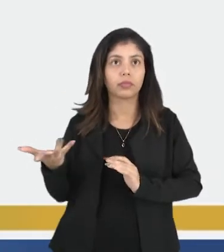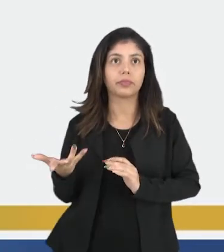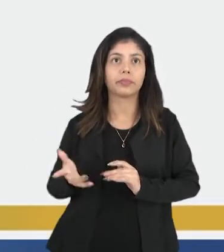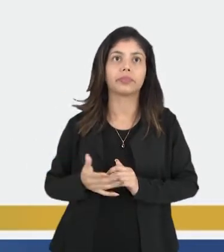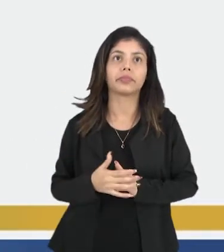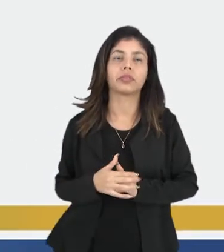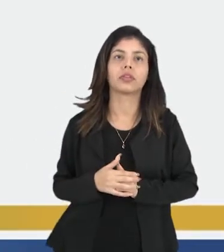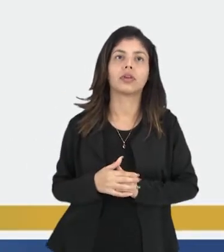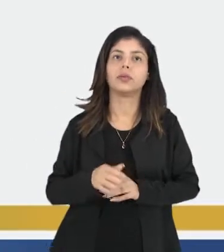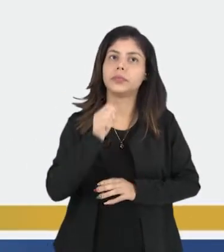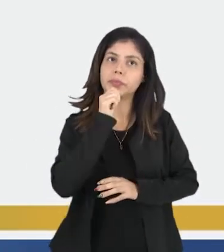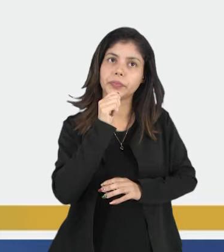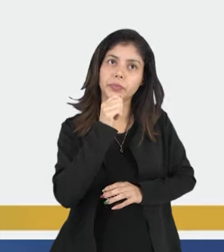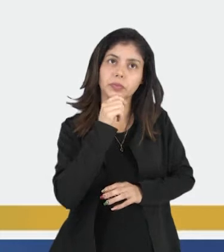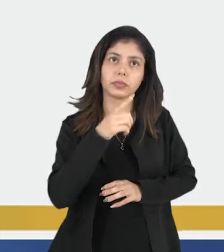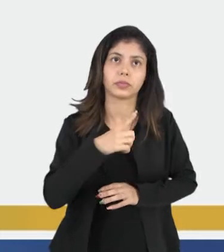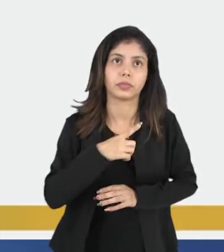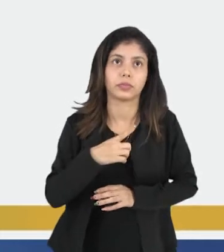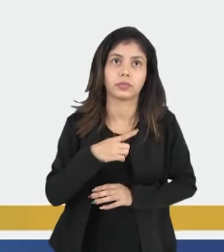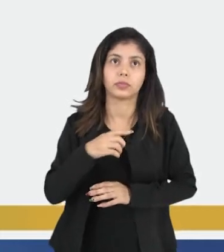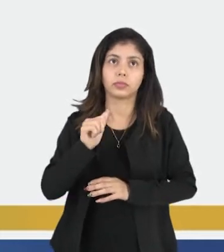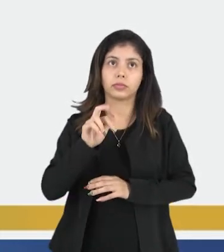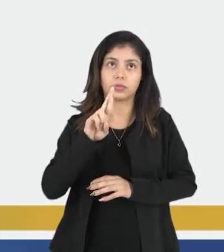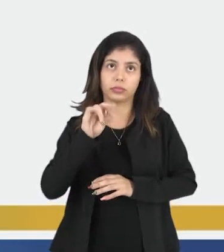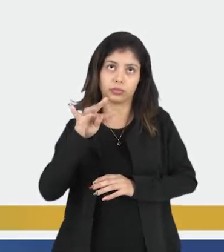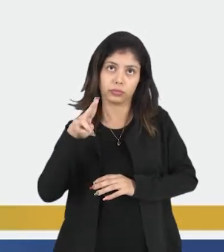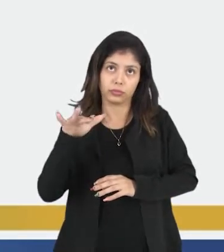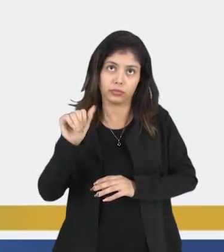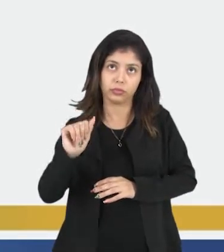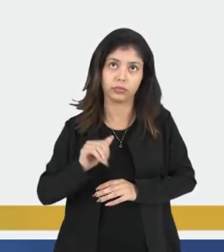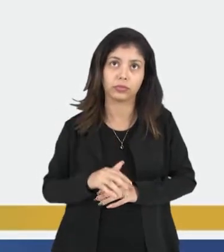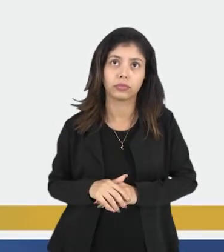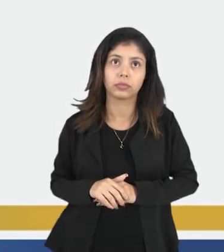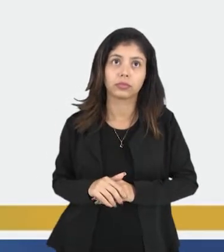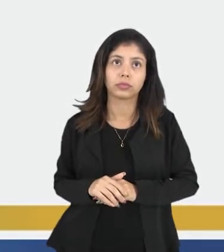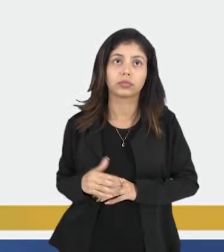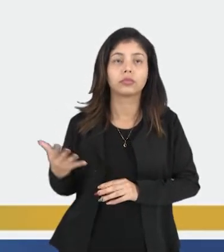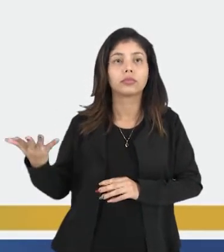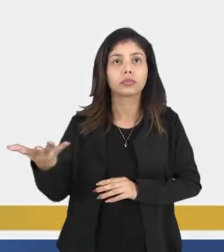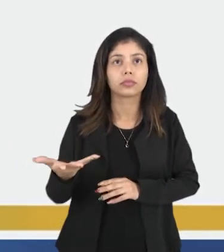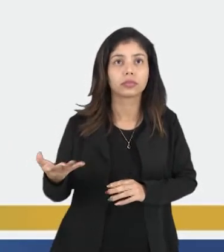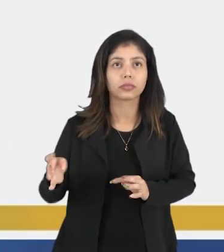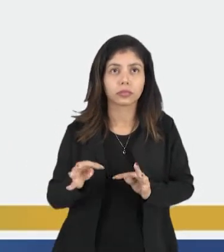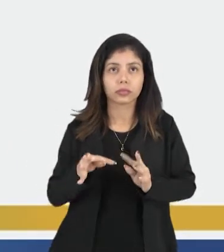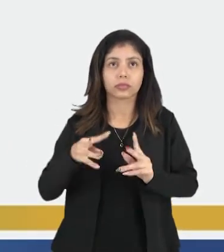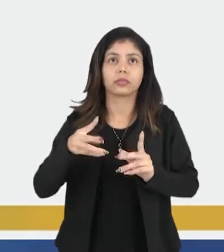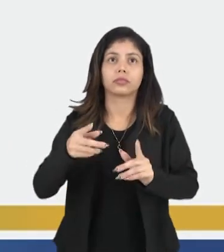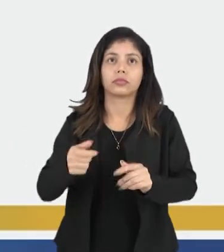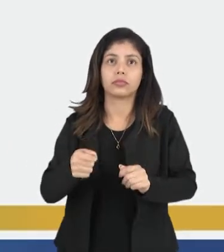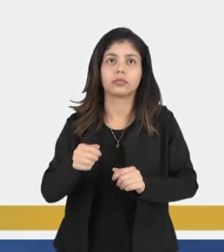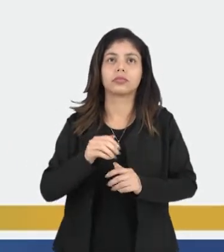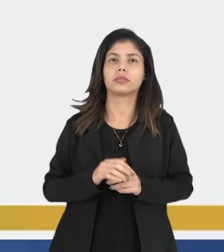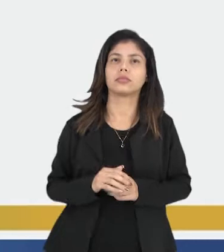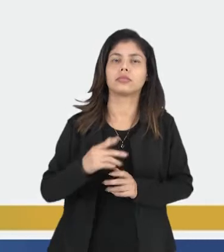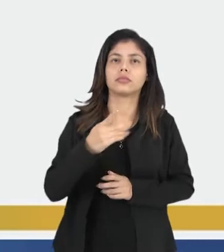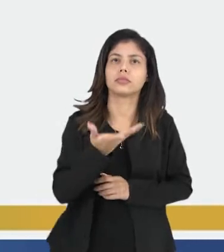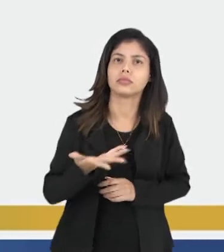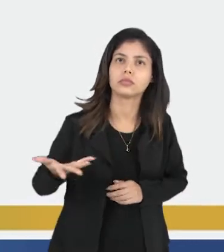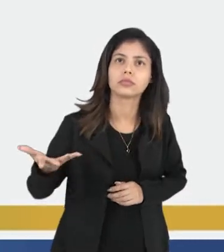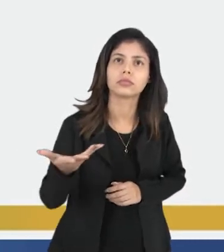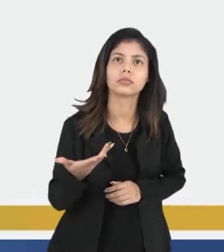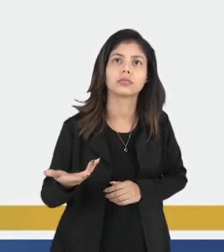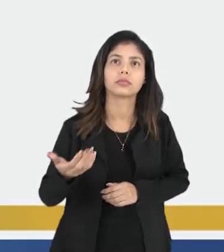E ainda nós temos arestas que são classificadas em aresta de base ou seja são todos os lados do polígono de base